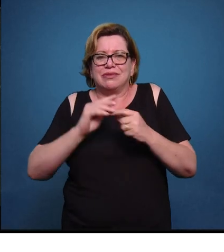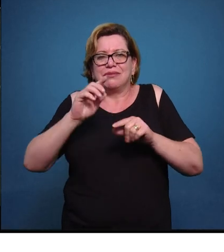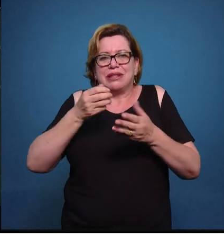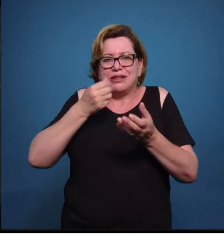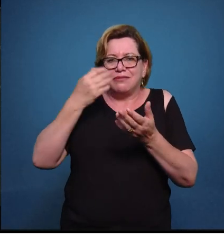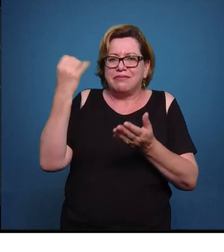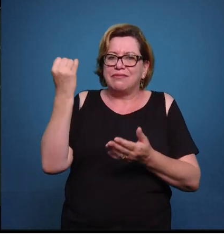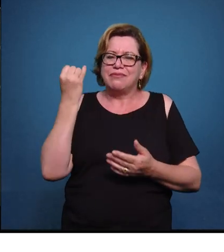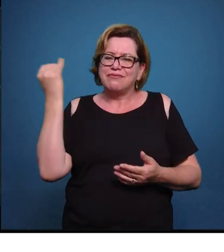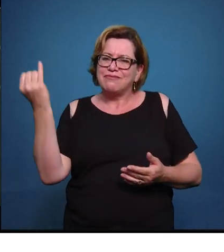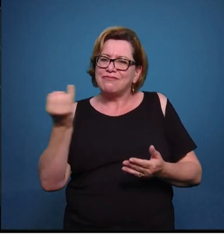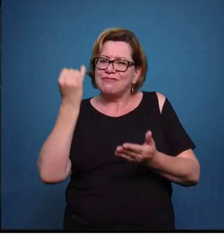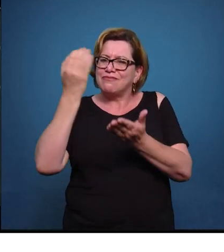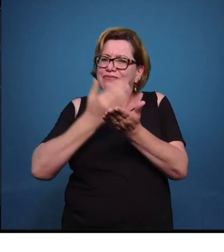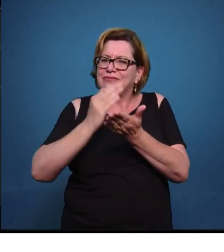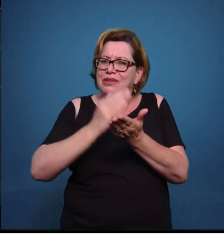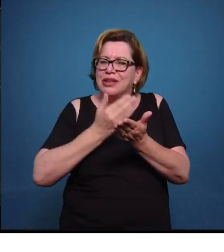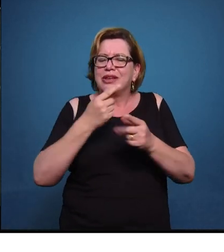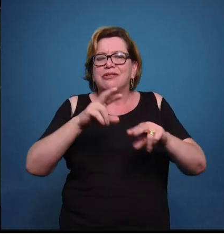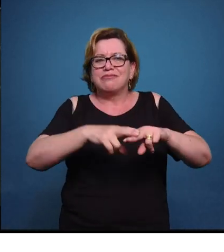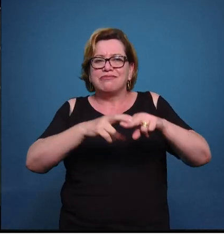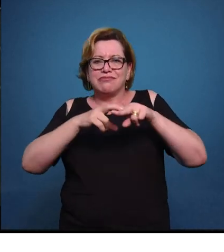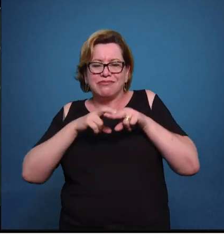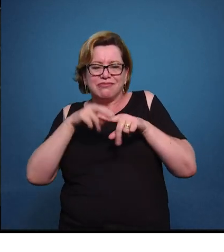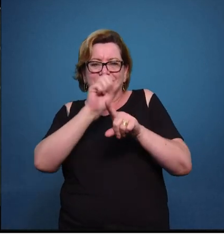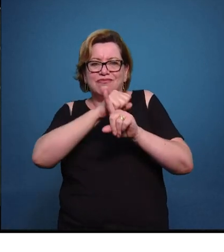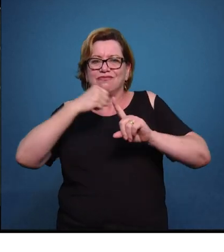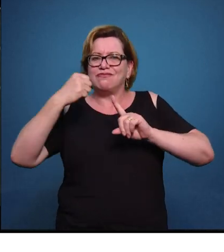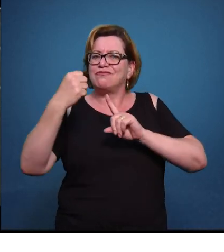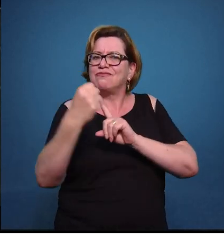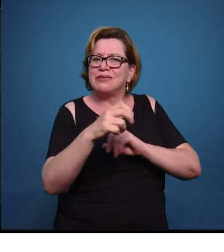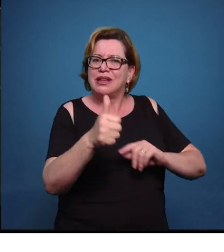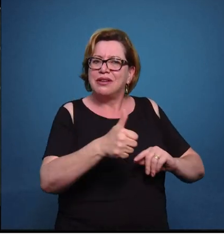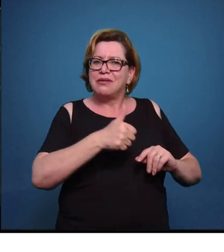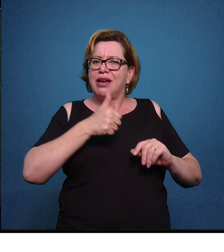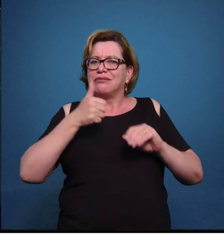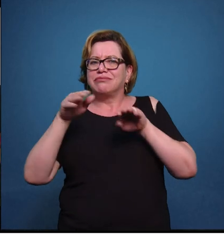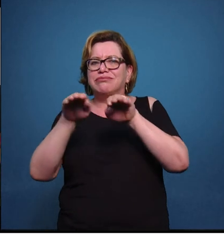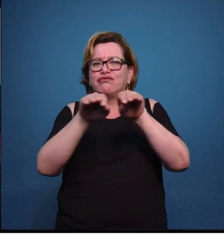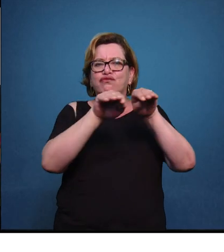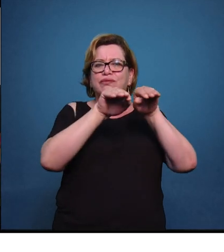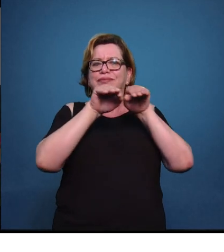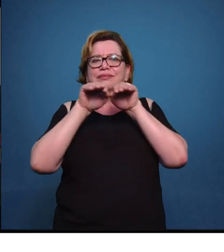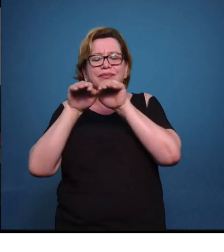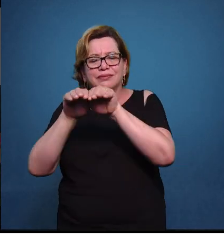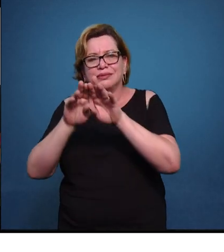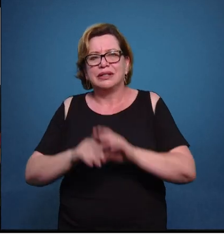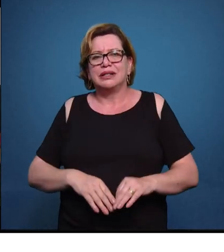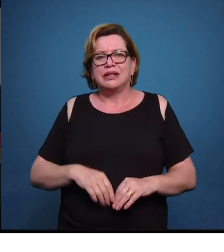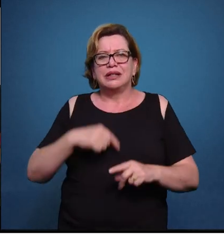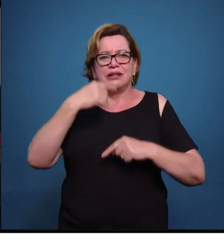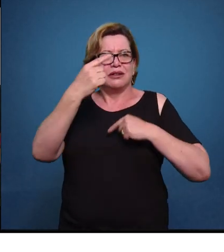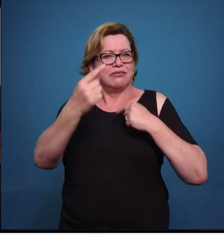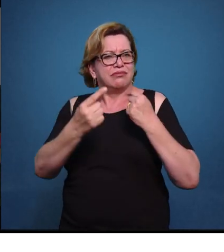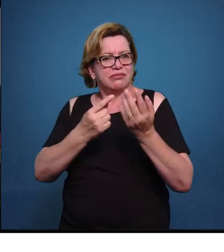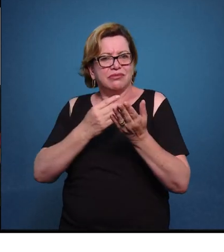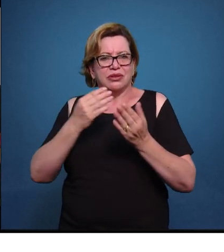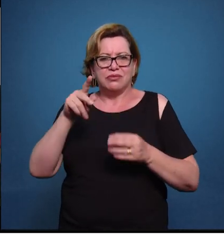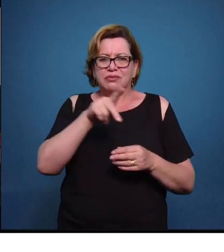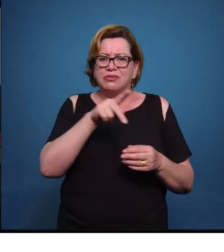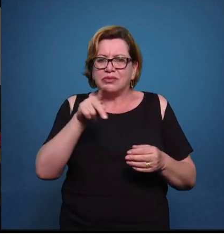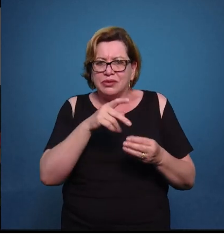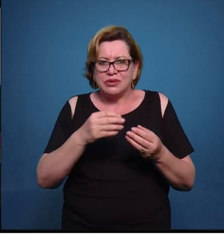É isso que fará de nós uma sociedade melhor, uma sociedade mais equilibrada. A partir do momento em que o professor